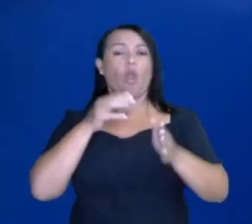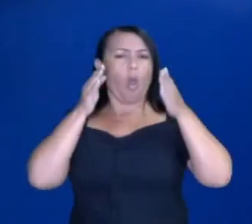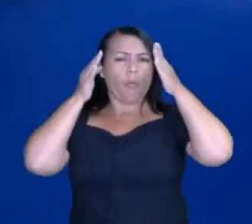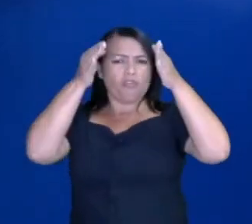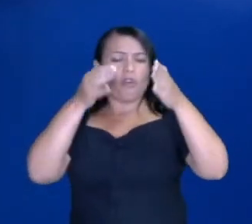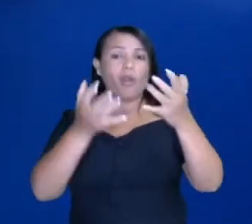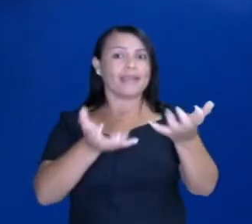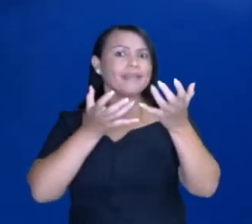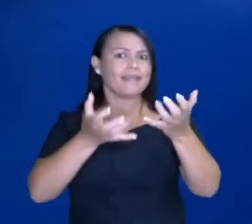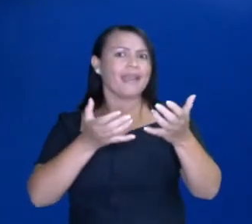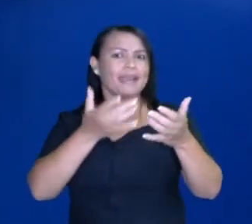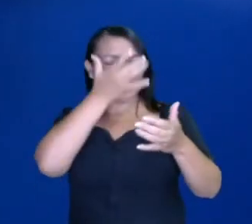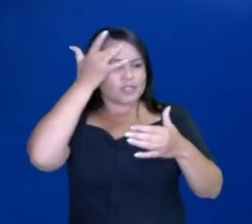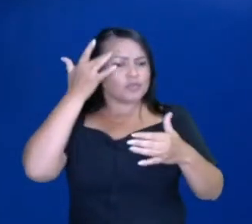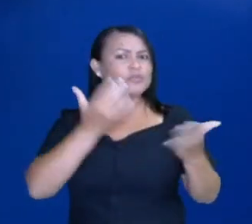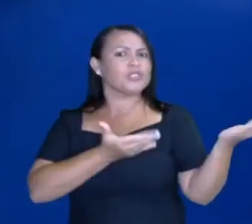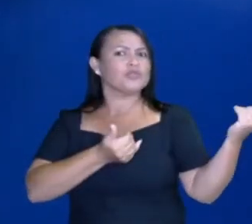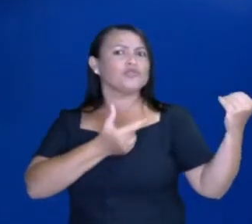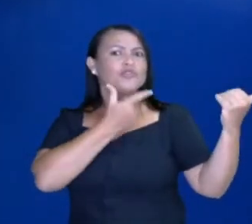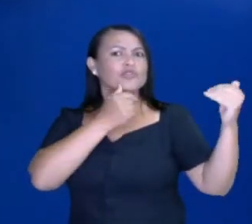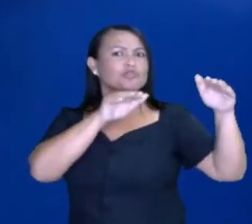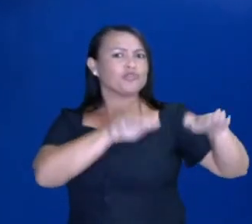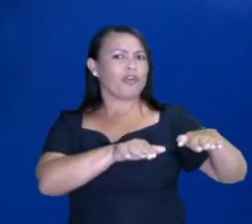adolescente amadureça